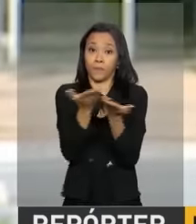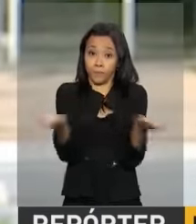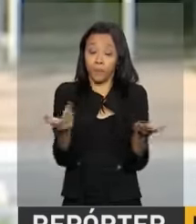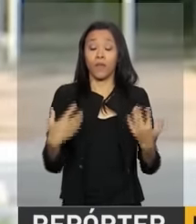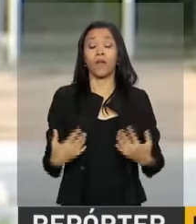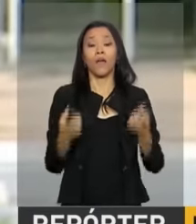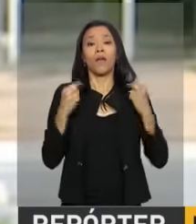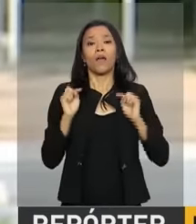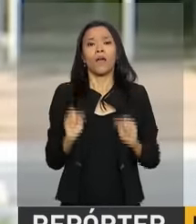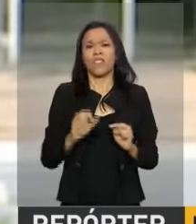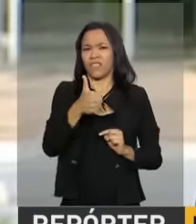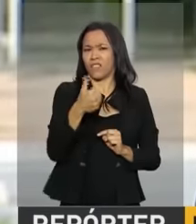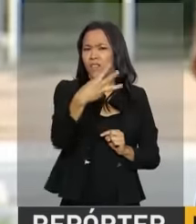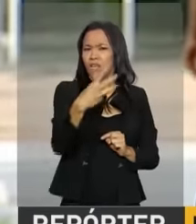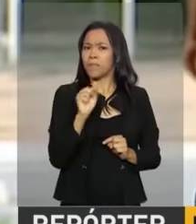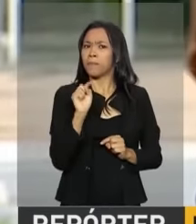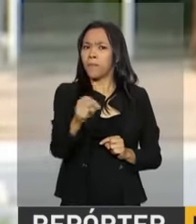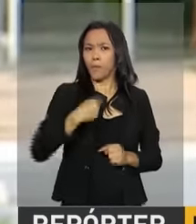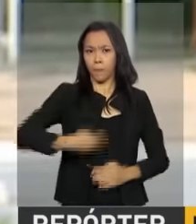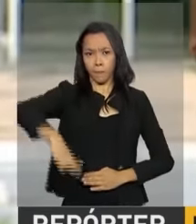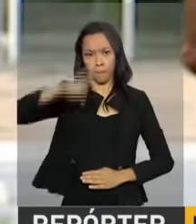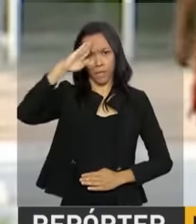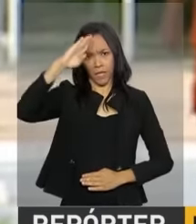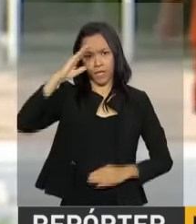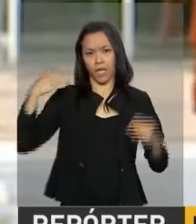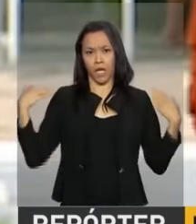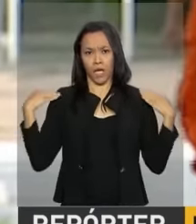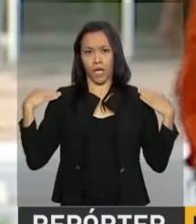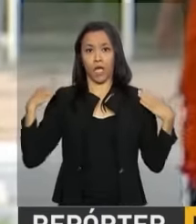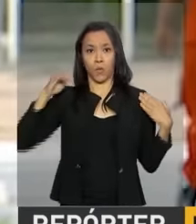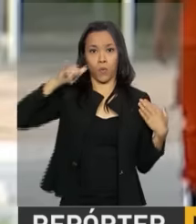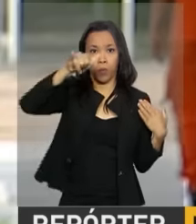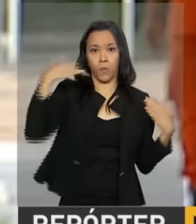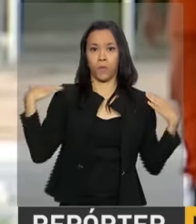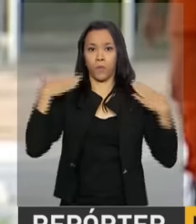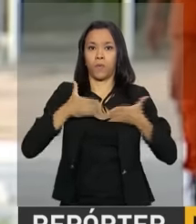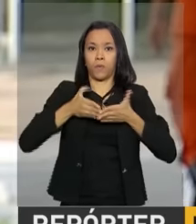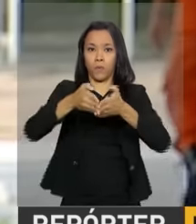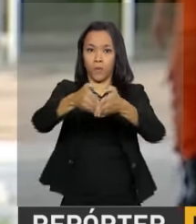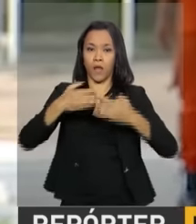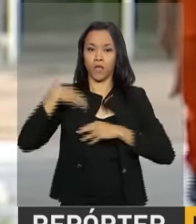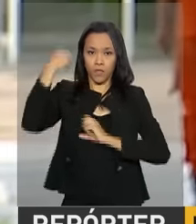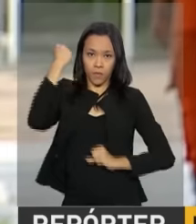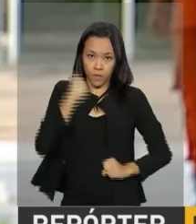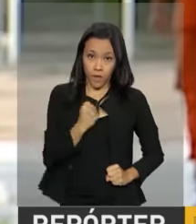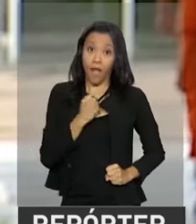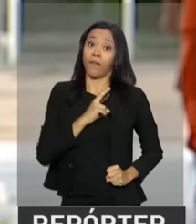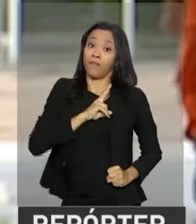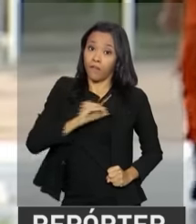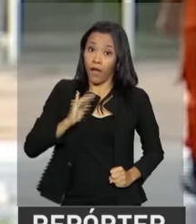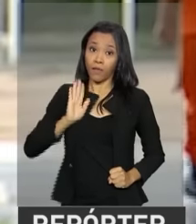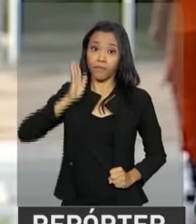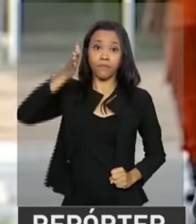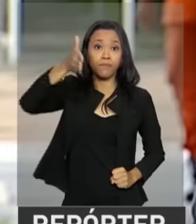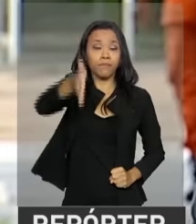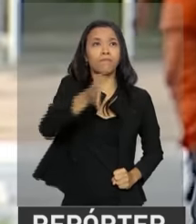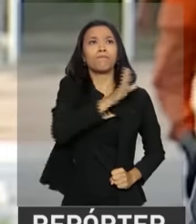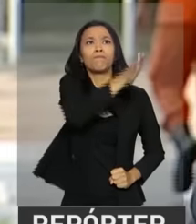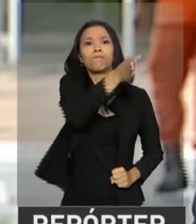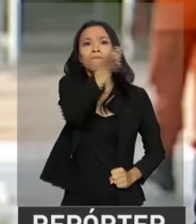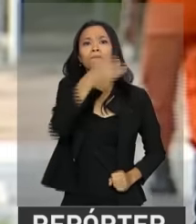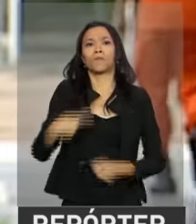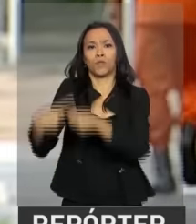cerca de 13 mil militares da Aeronáutica, do Exército e da Marinha vão reforçar a